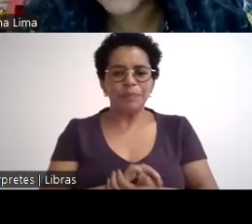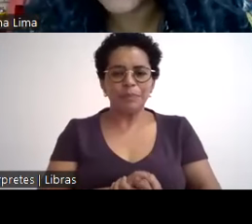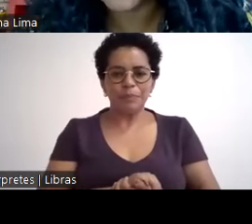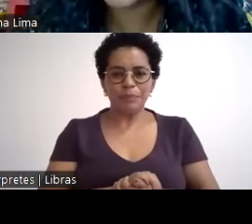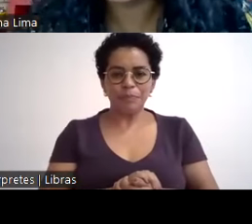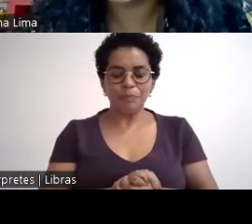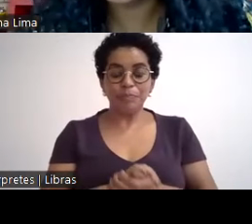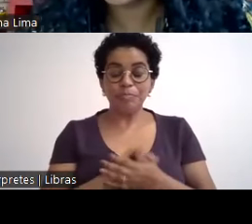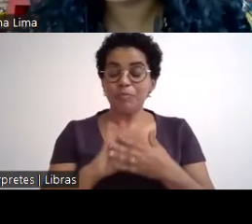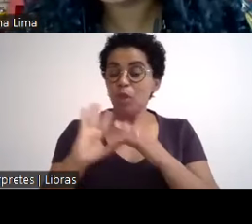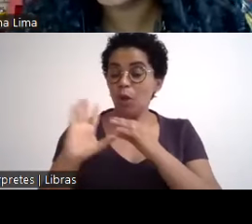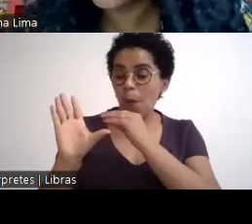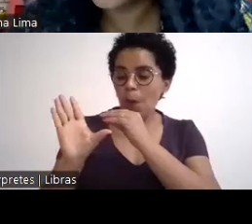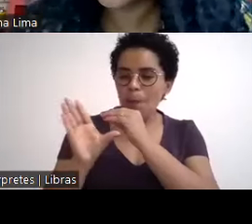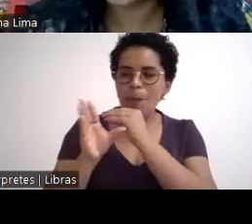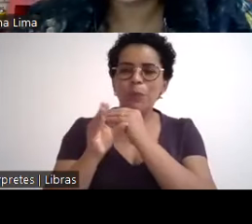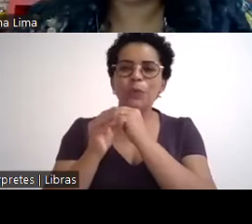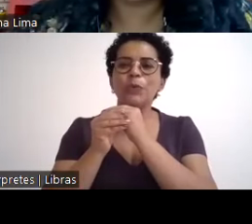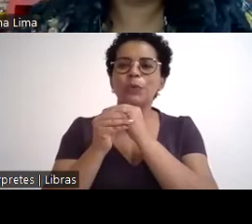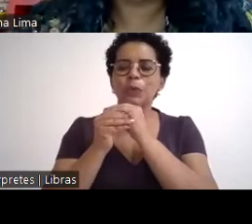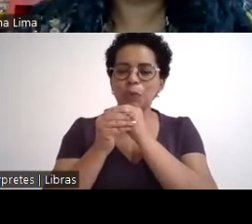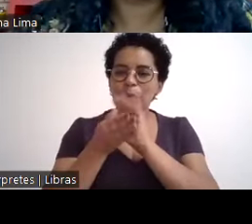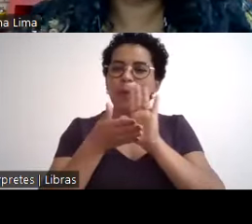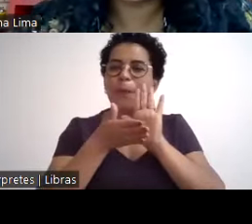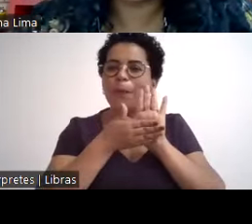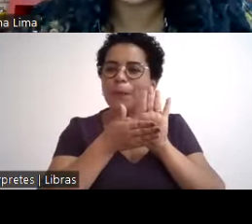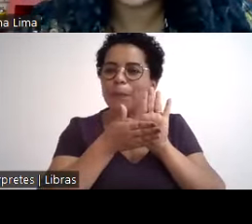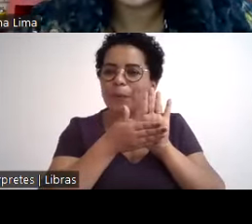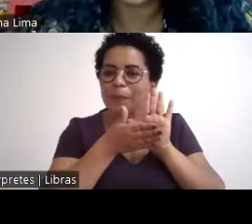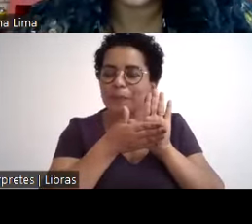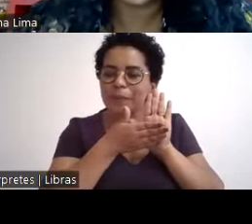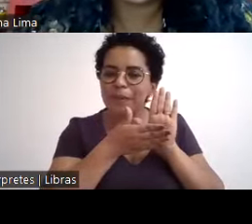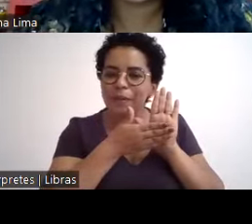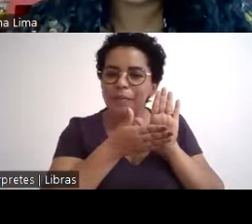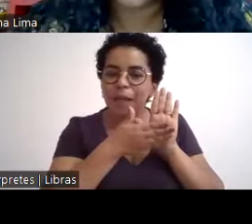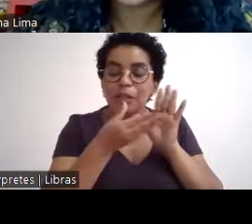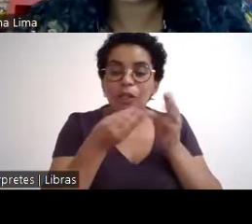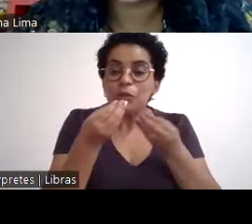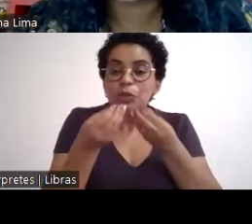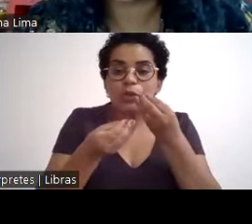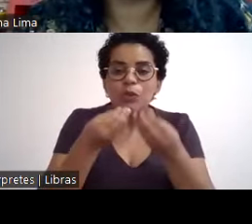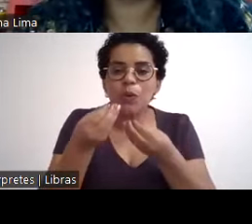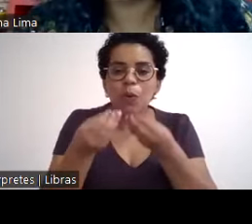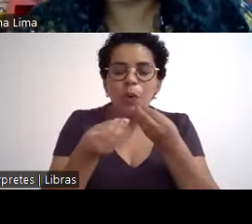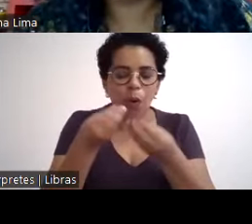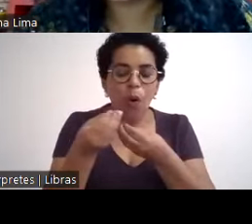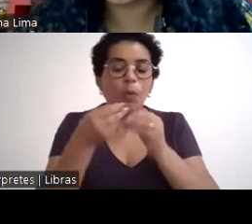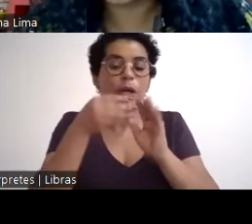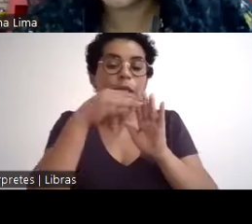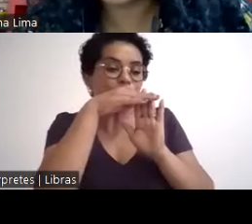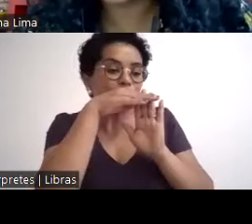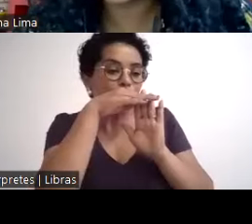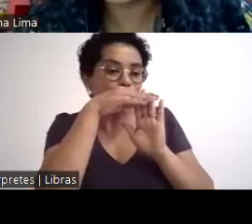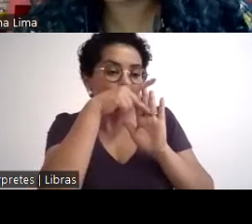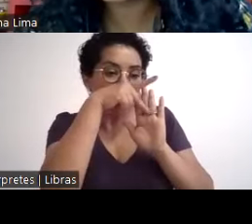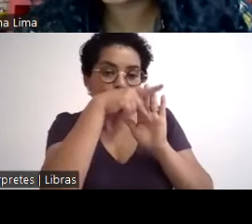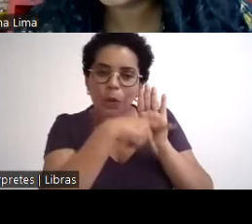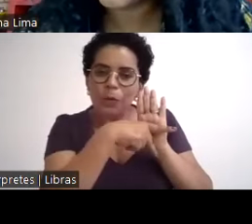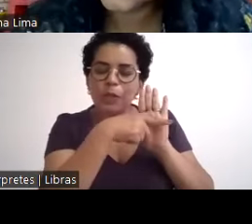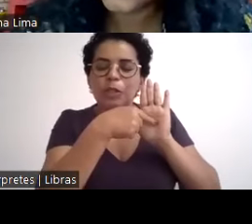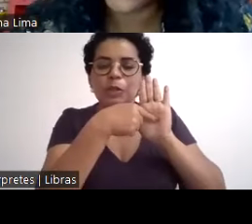amarrando tudo isso, obviamente, vem um propósito, que foi a forma como qual esse projeto ele se colocava de maneira